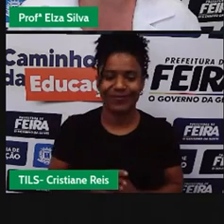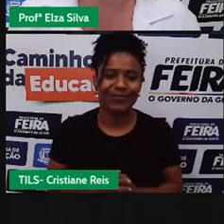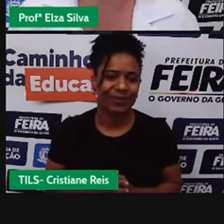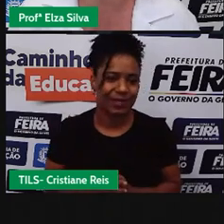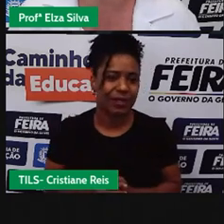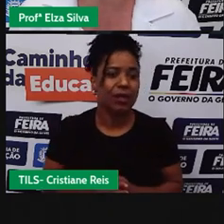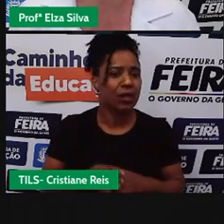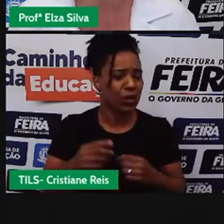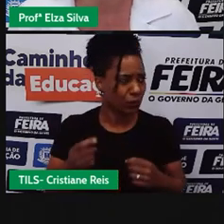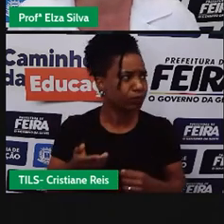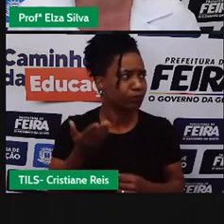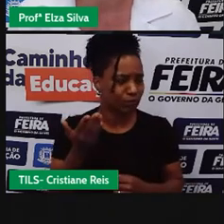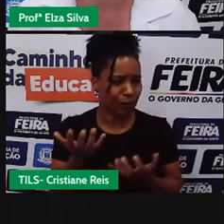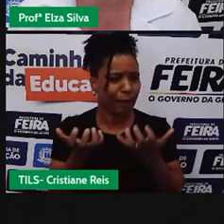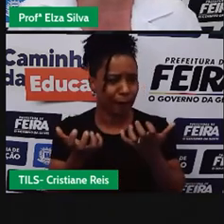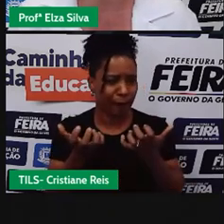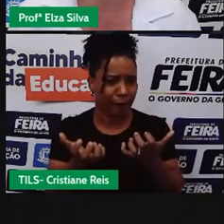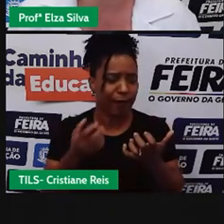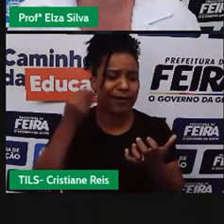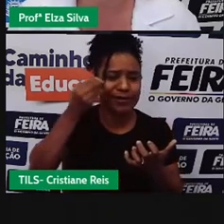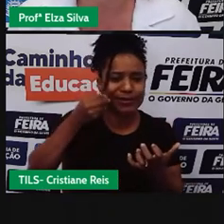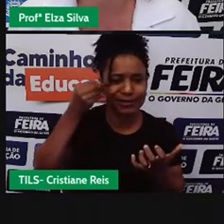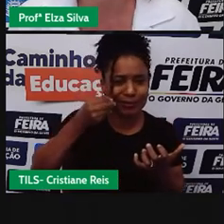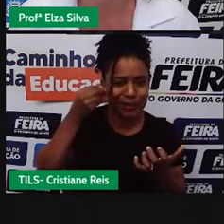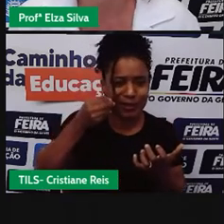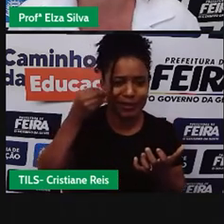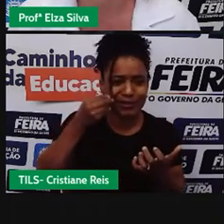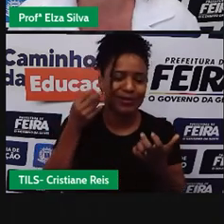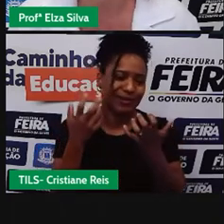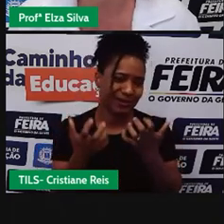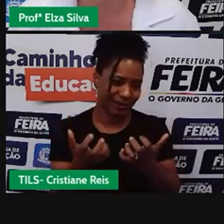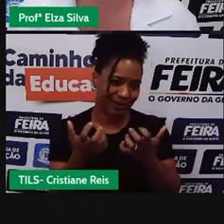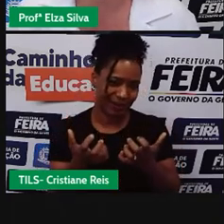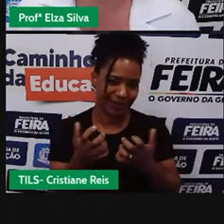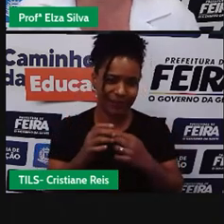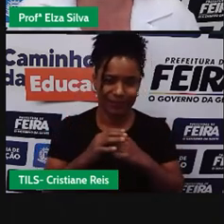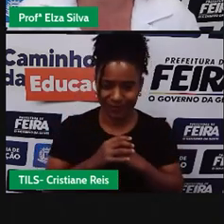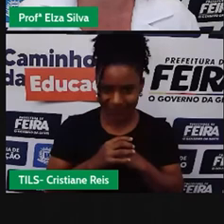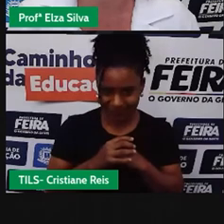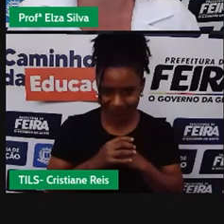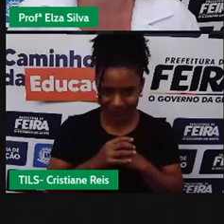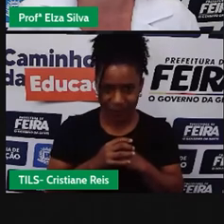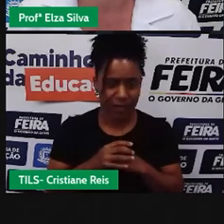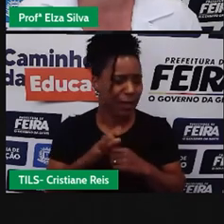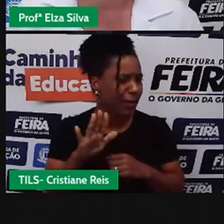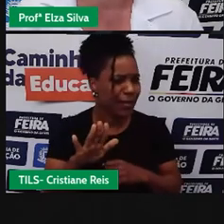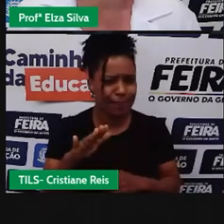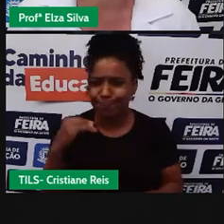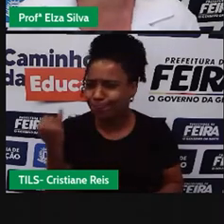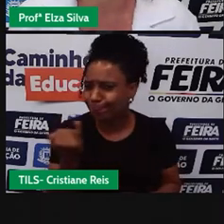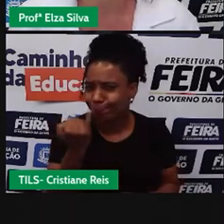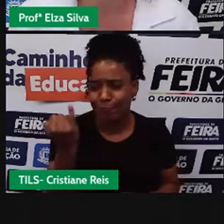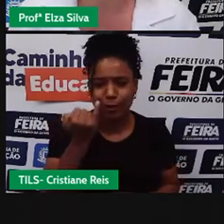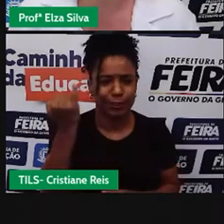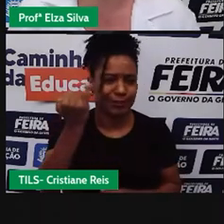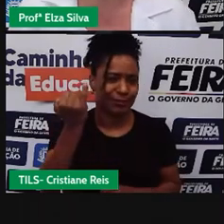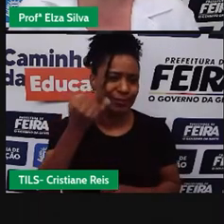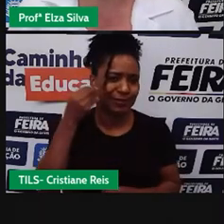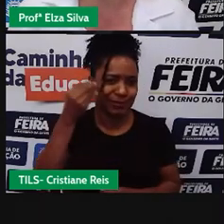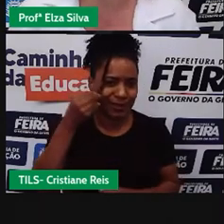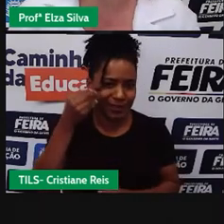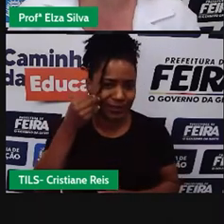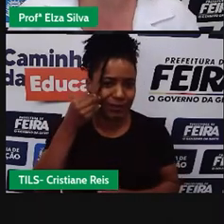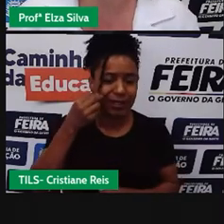tenha experiência. Or, at least 3 years of relevant experience. Preciso no mínimo